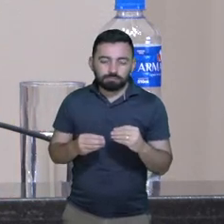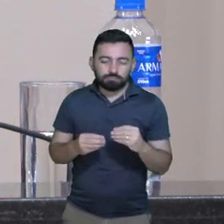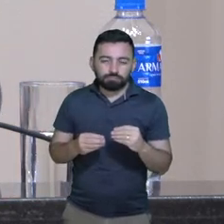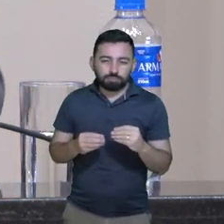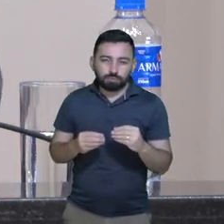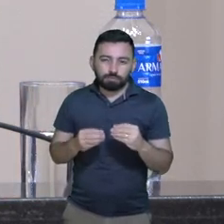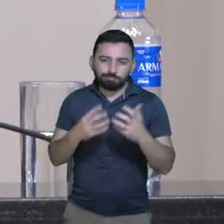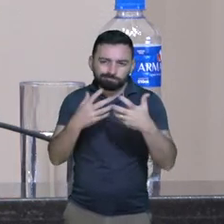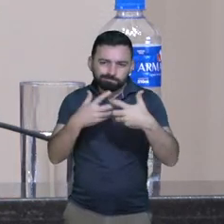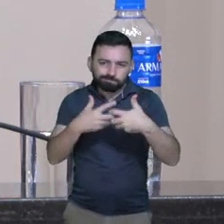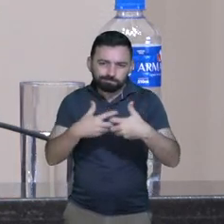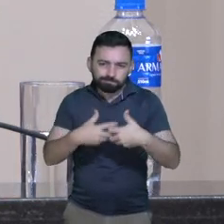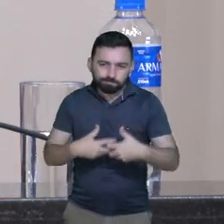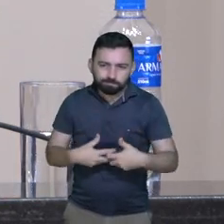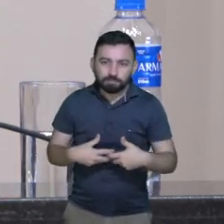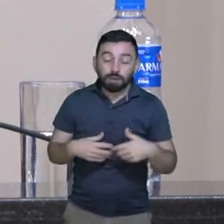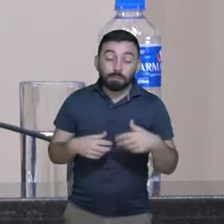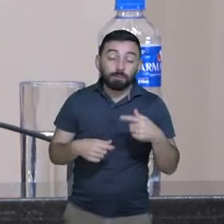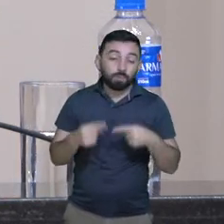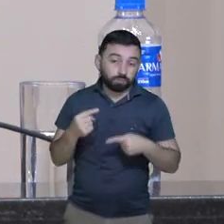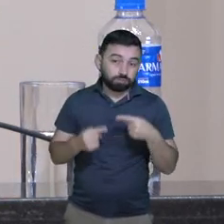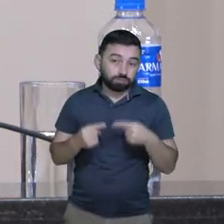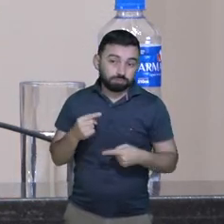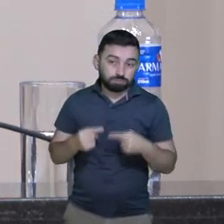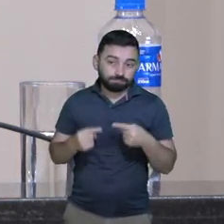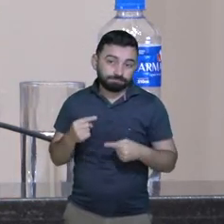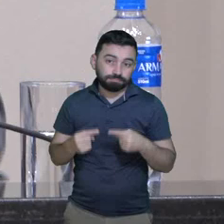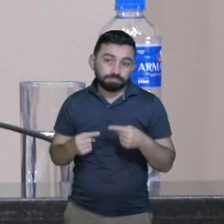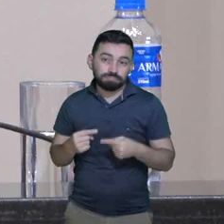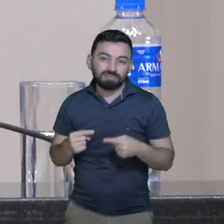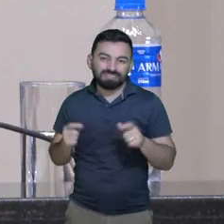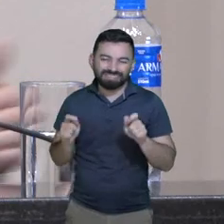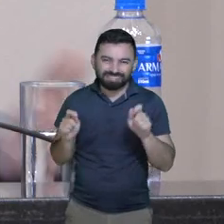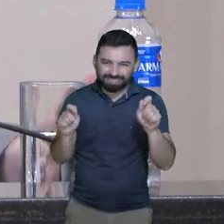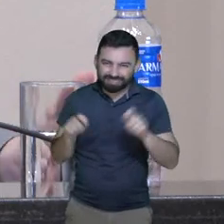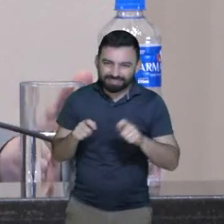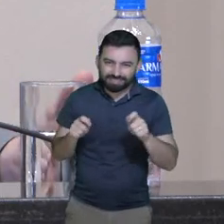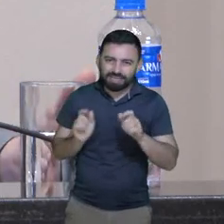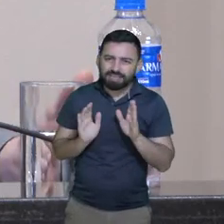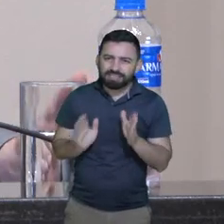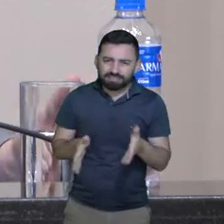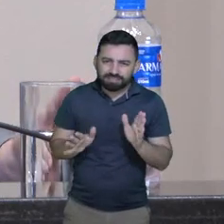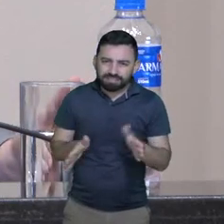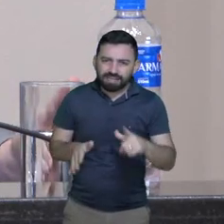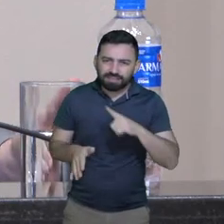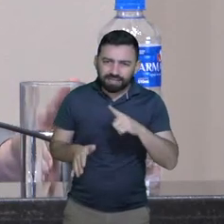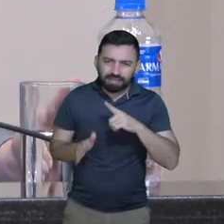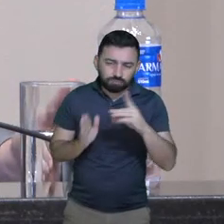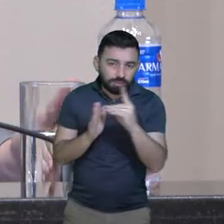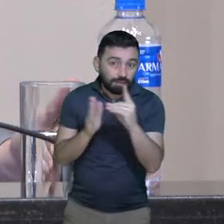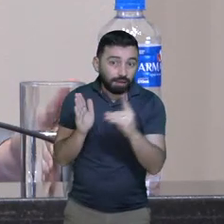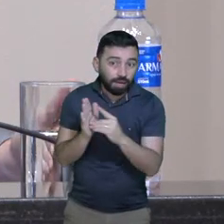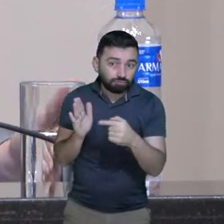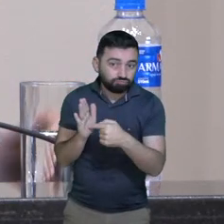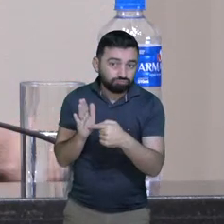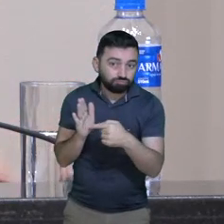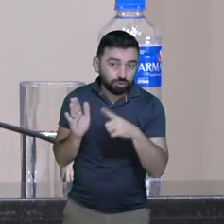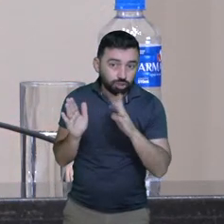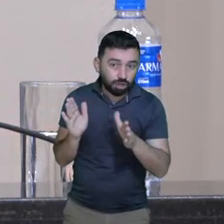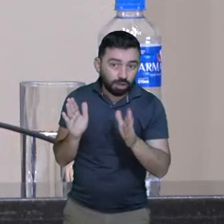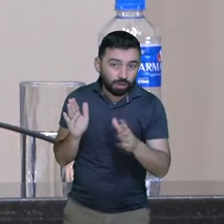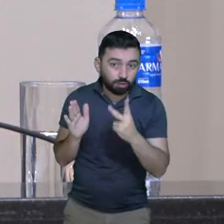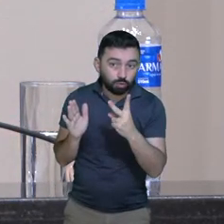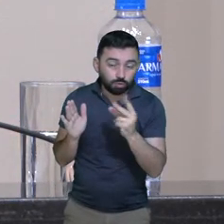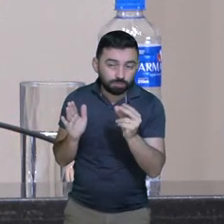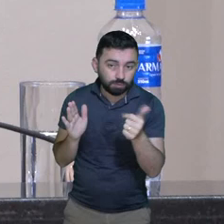né uma política que eh embora nós já tenhamos um decreto vigente né lá de